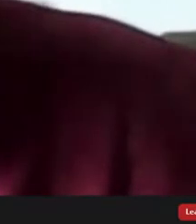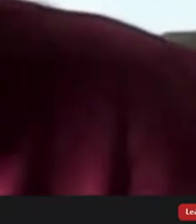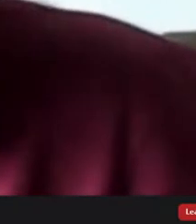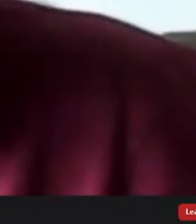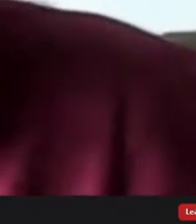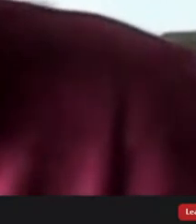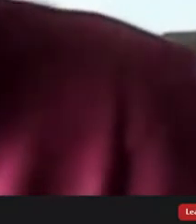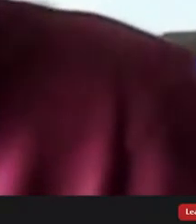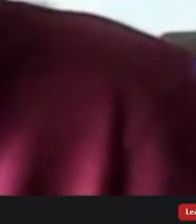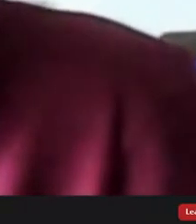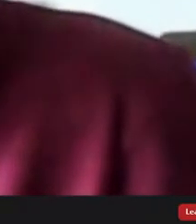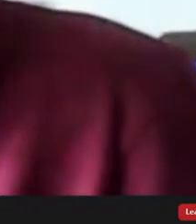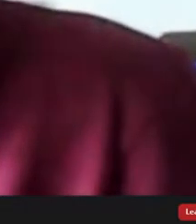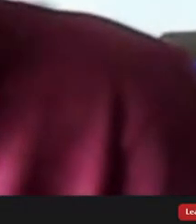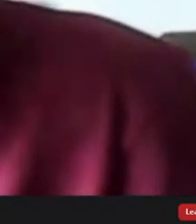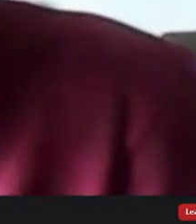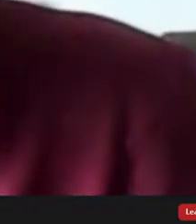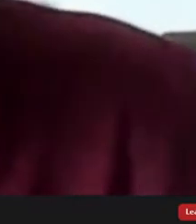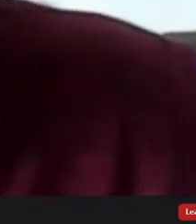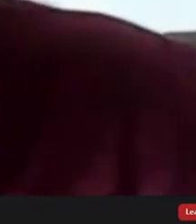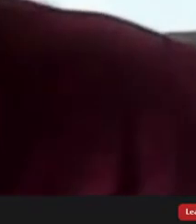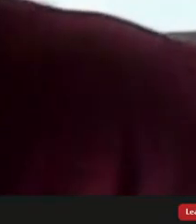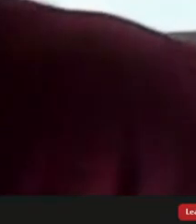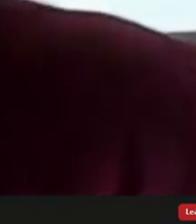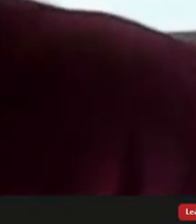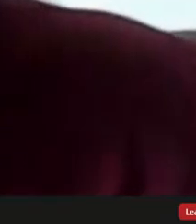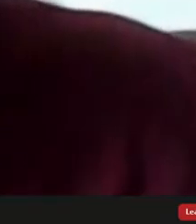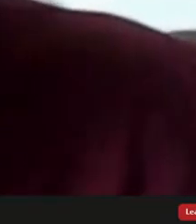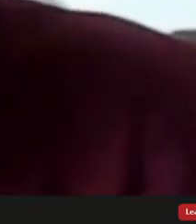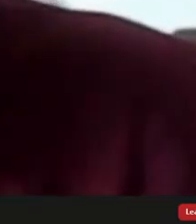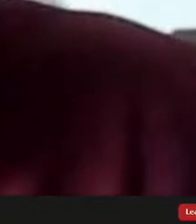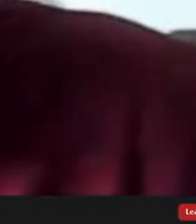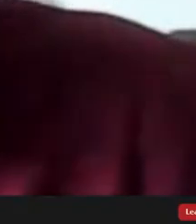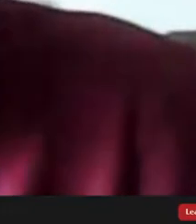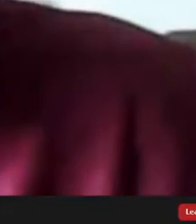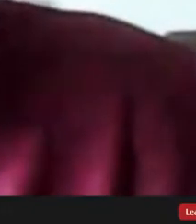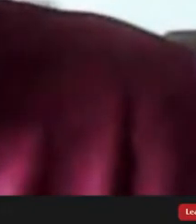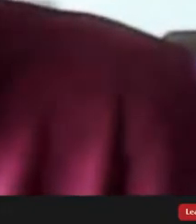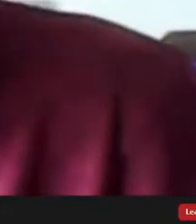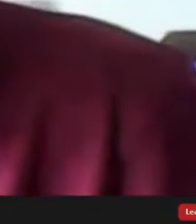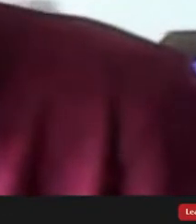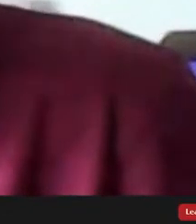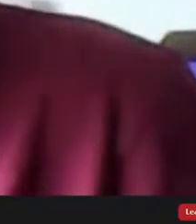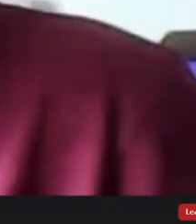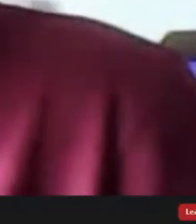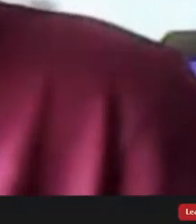um outro ponto que eu também gostaria de destacar.